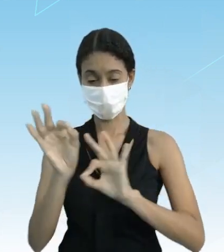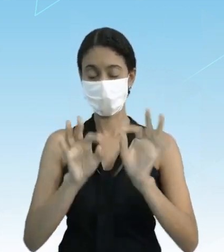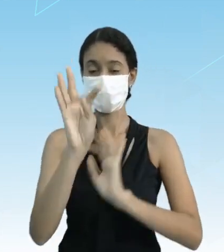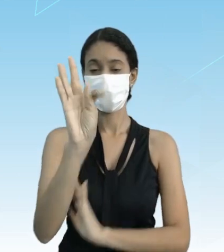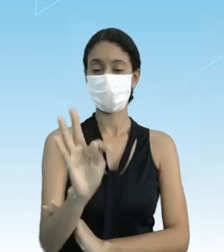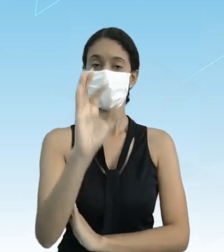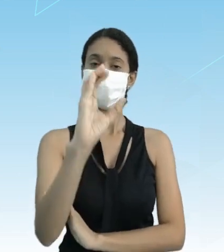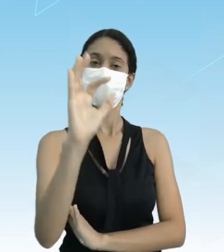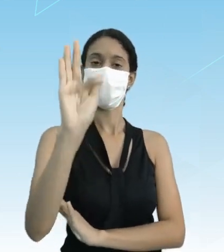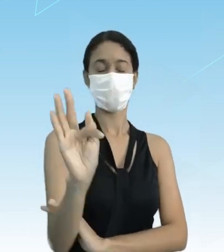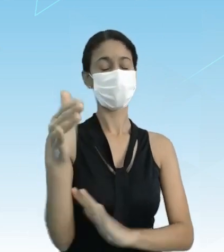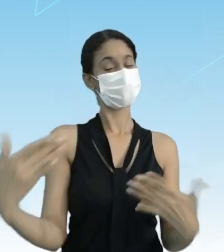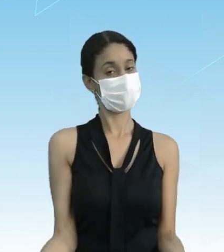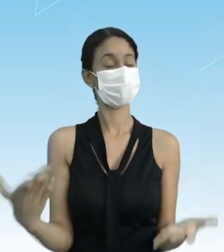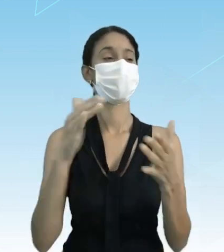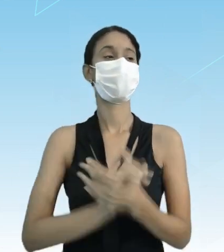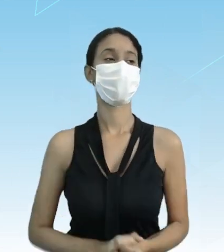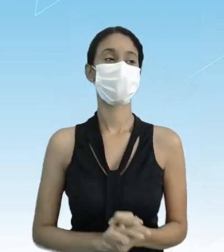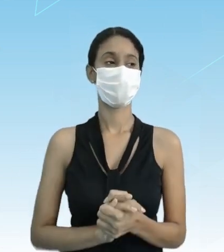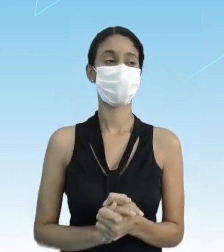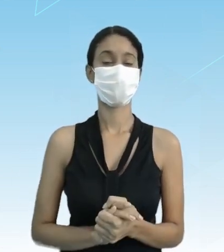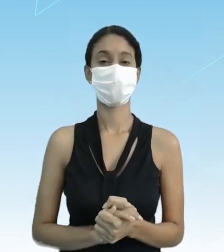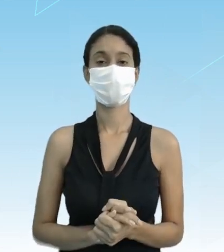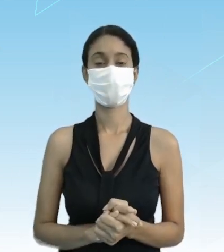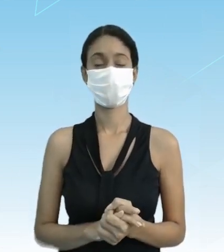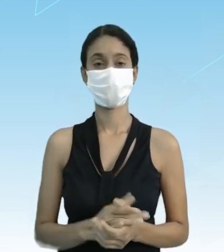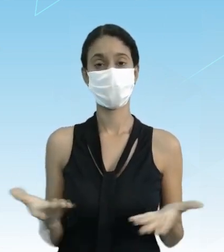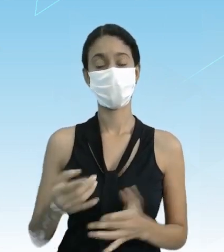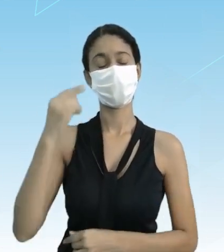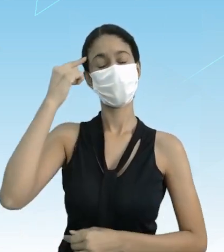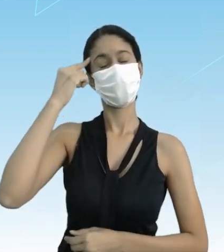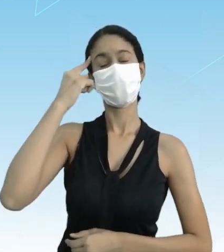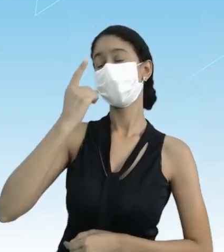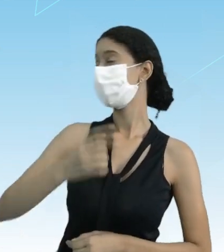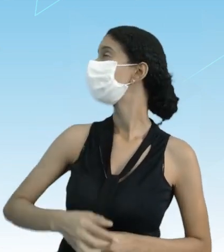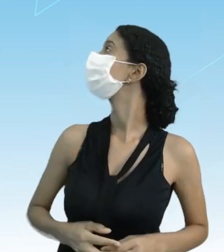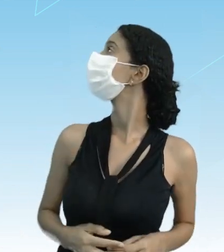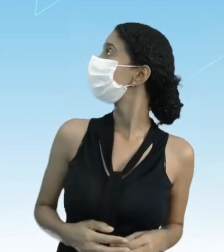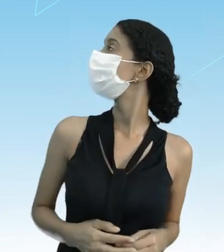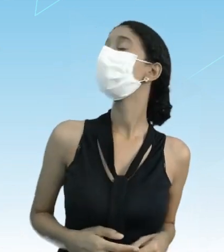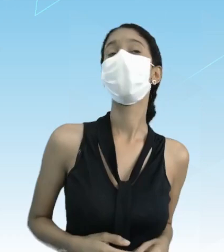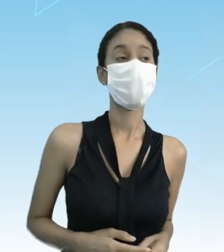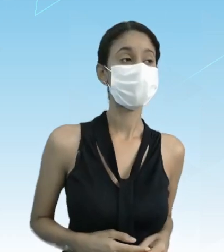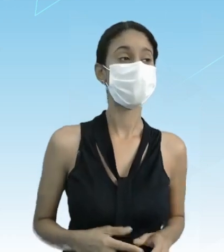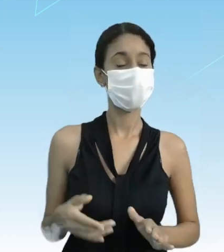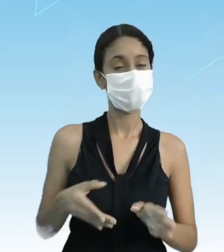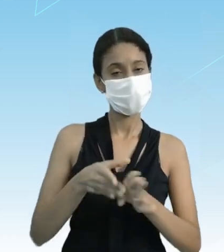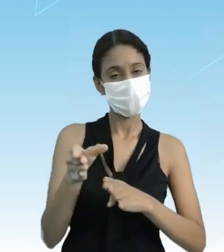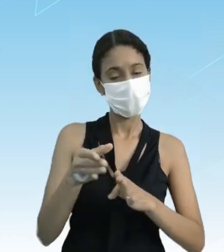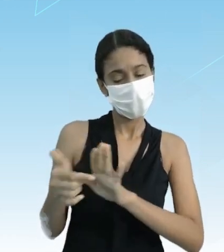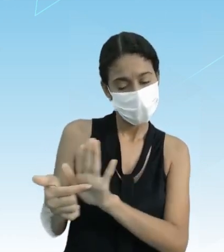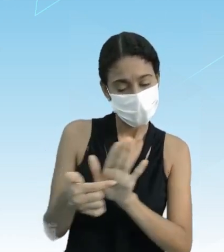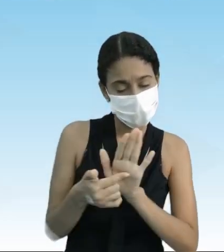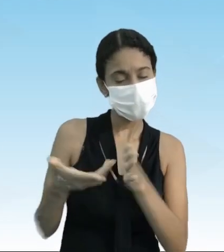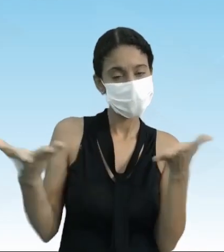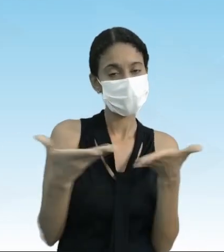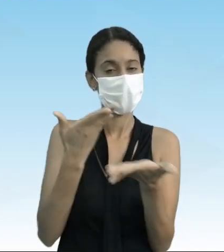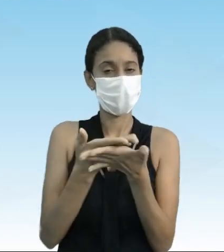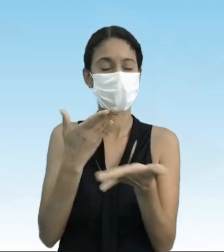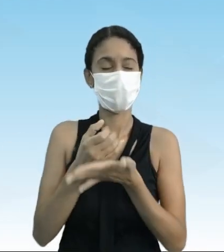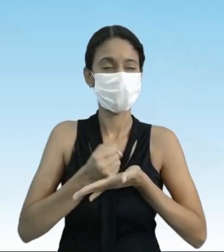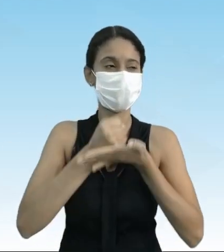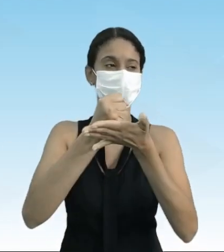Então vamos lá, trago para vocês agora um pensamento norteador para ajudar na aula de hoje. Vamos